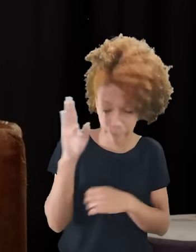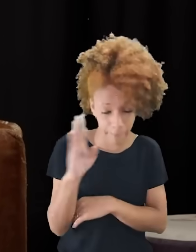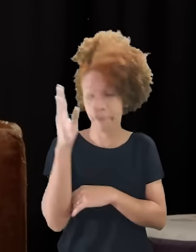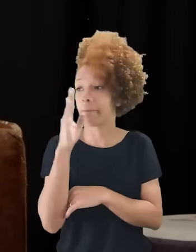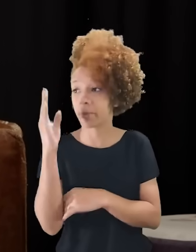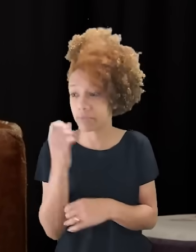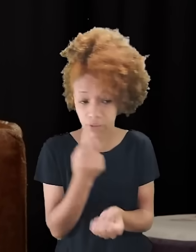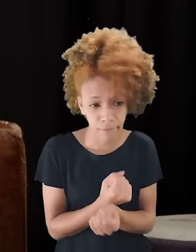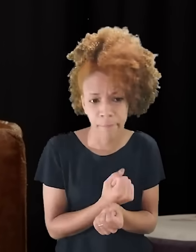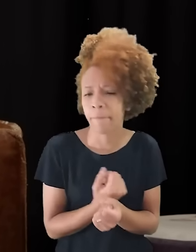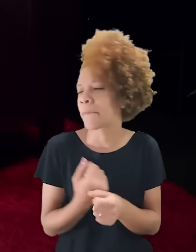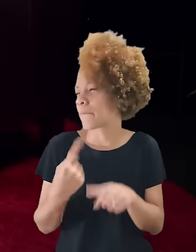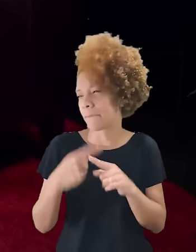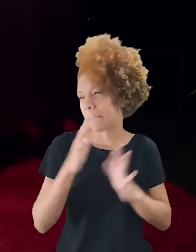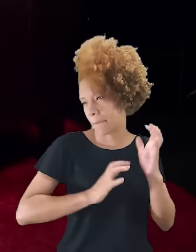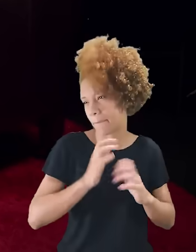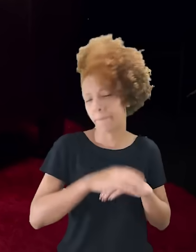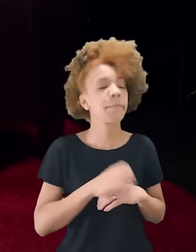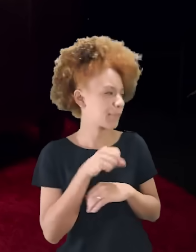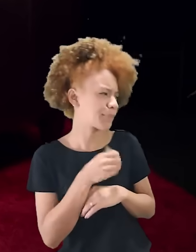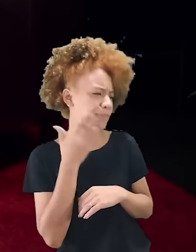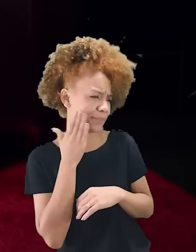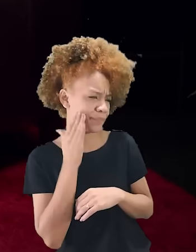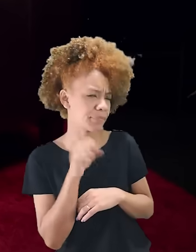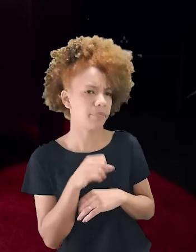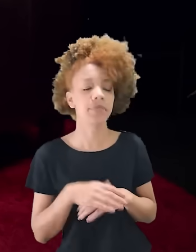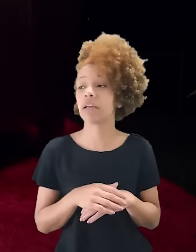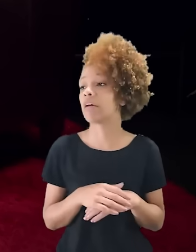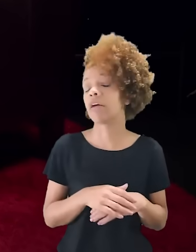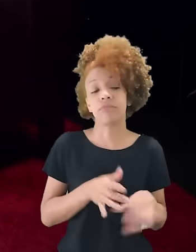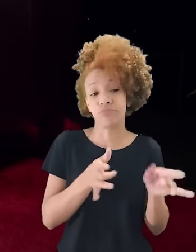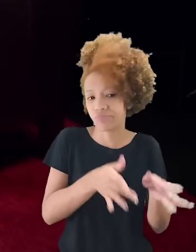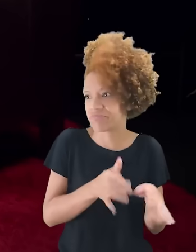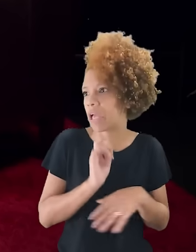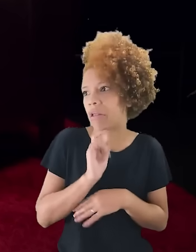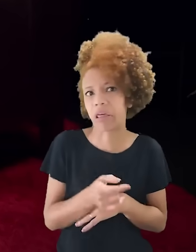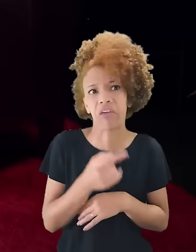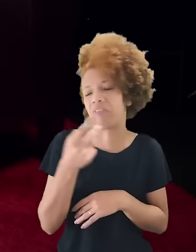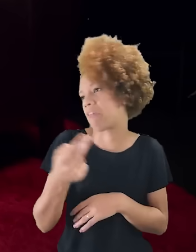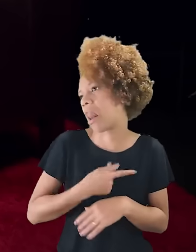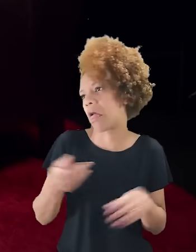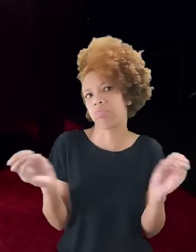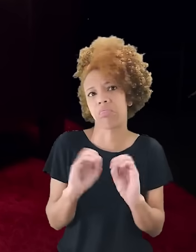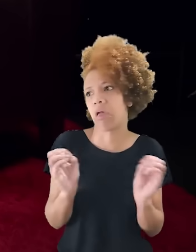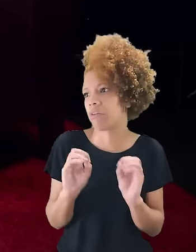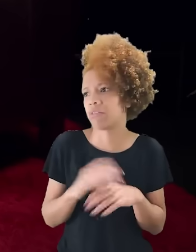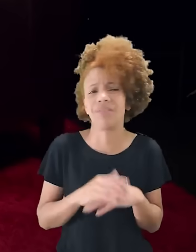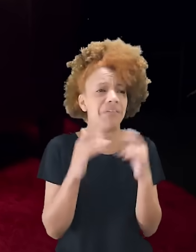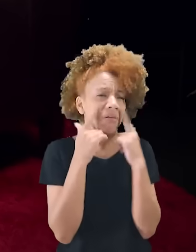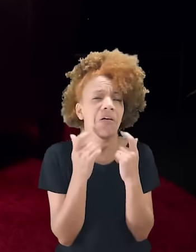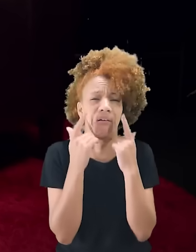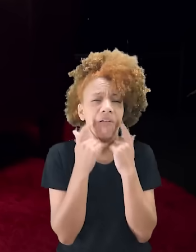os bêbados que vão presos de madrugada por arrumar a briga emergenciais ali estão ali é jogaram a gente lá e ninguém nada de falar nada eu pelo amor de Deus tá